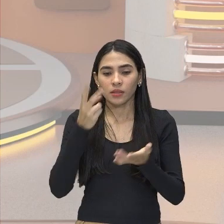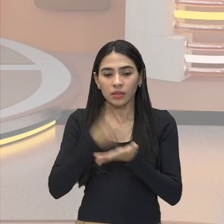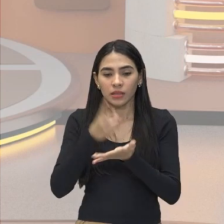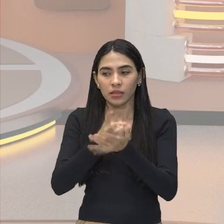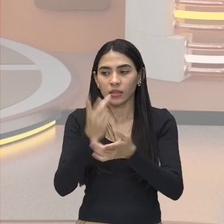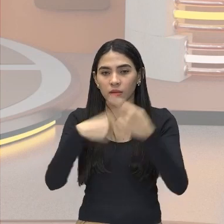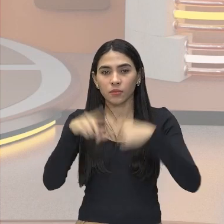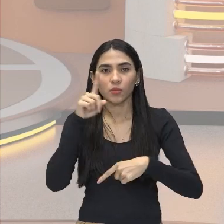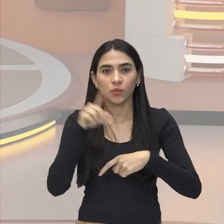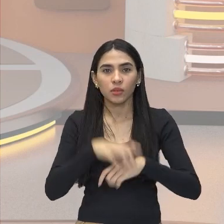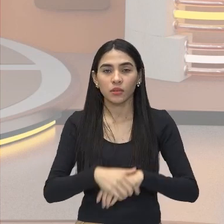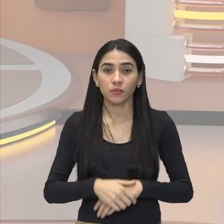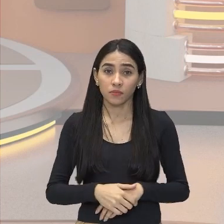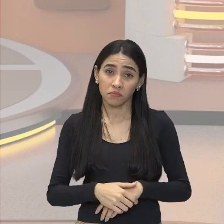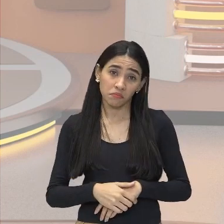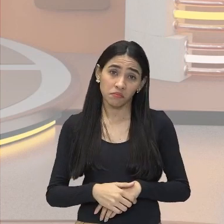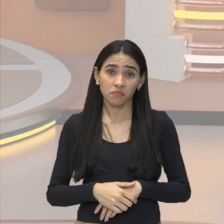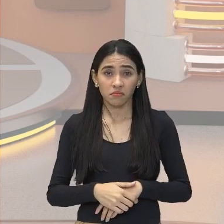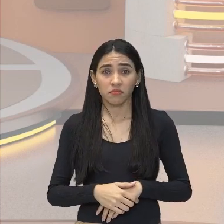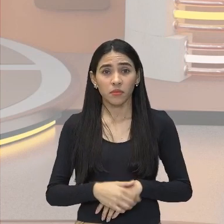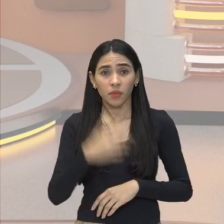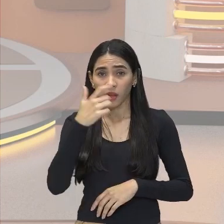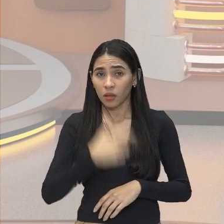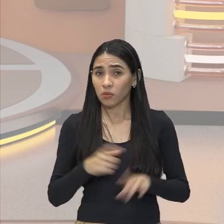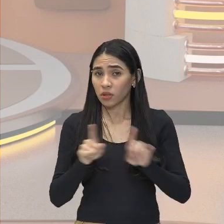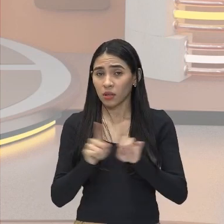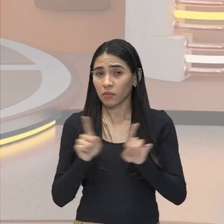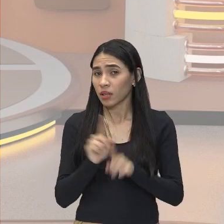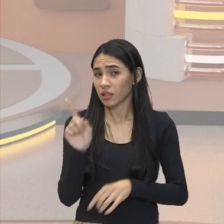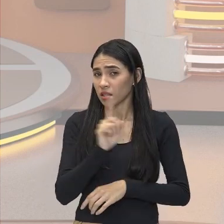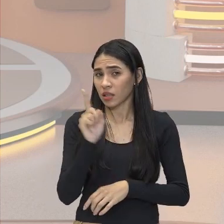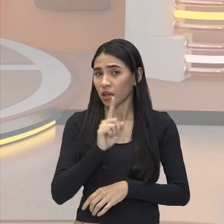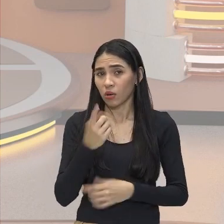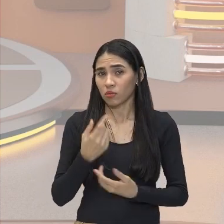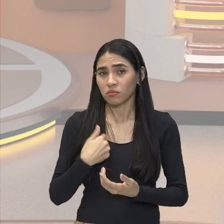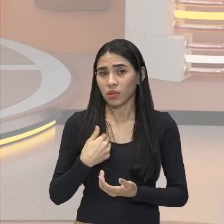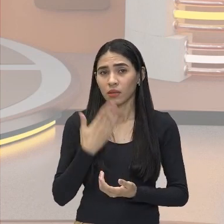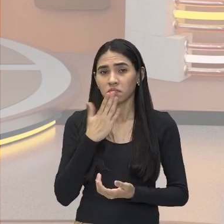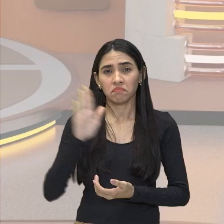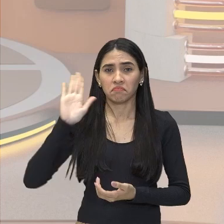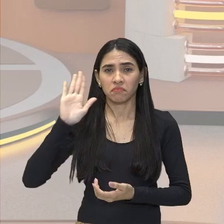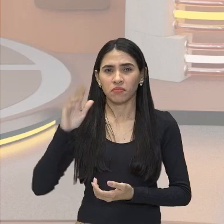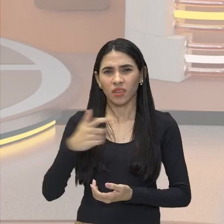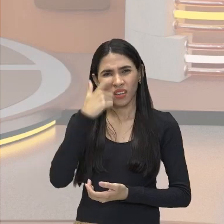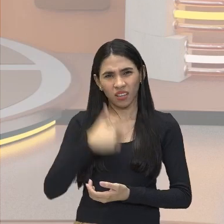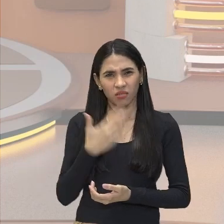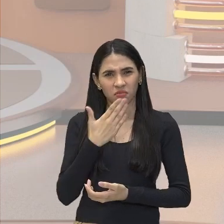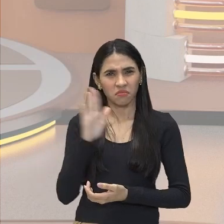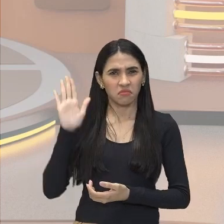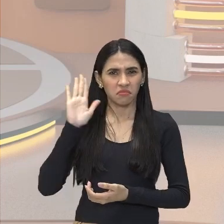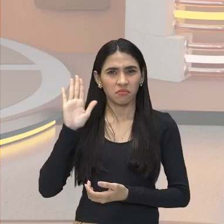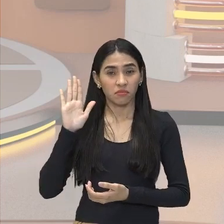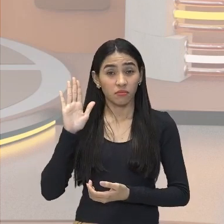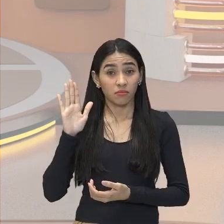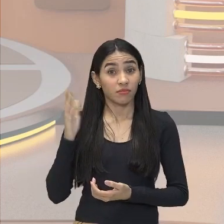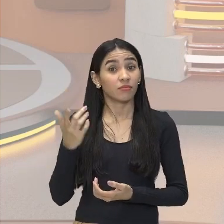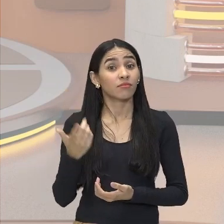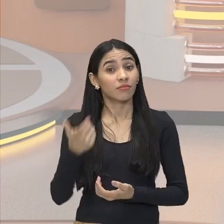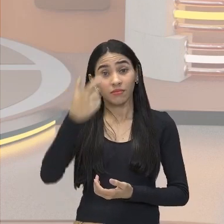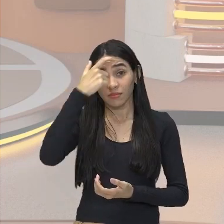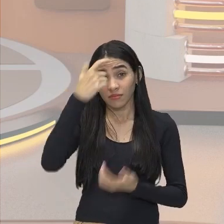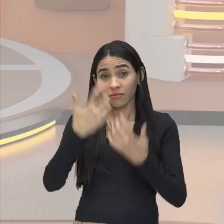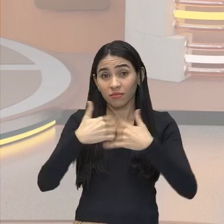transformação, eu não vou me comprometer. Né? Por que eu vou me comprometer?